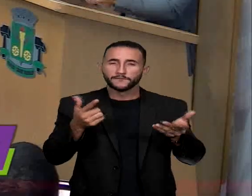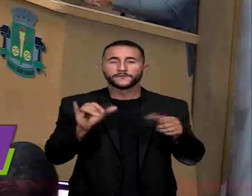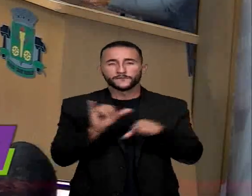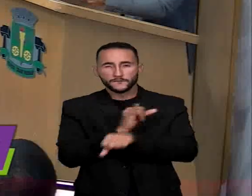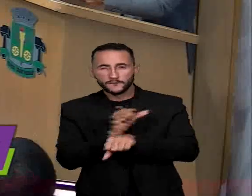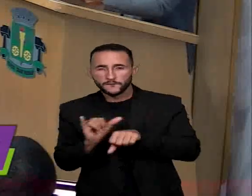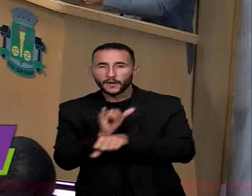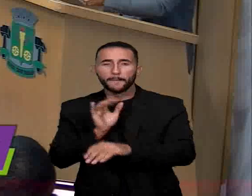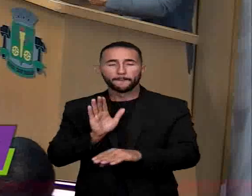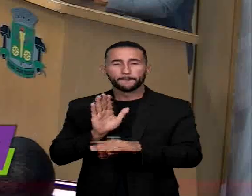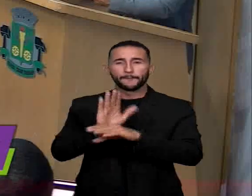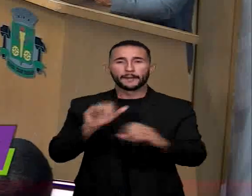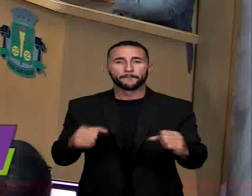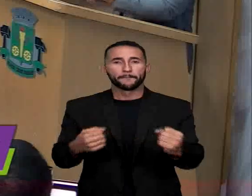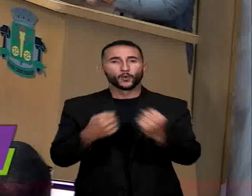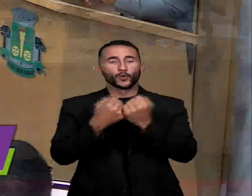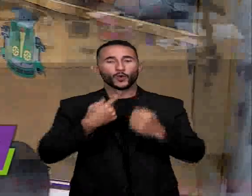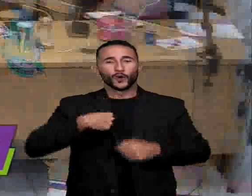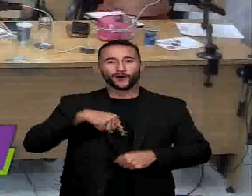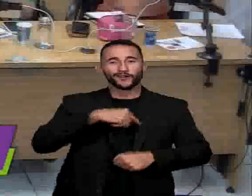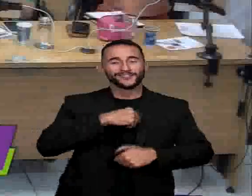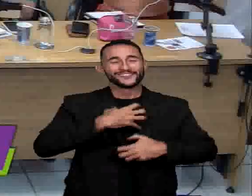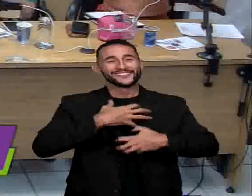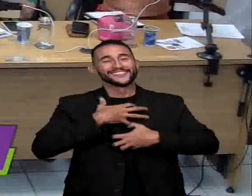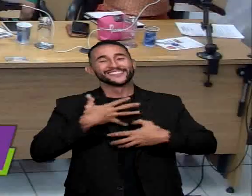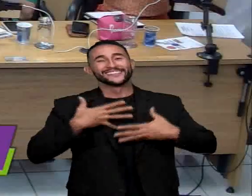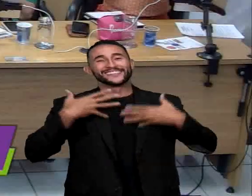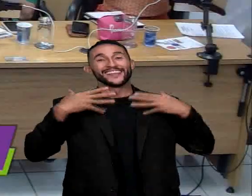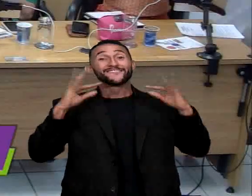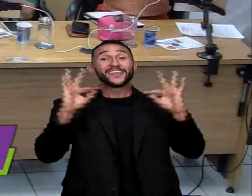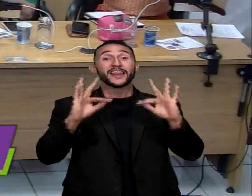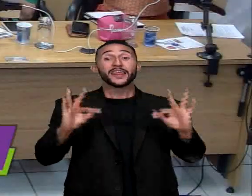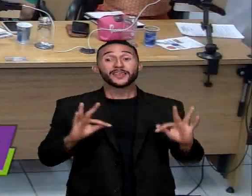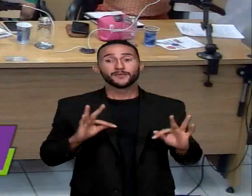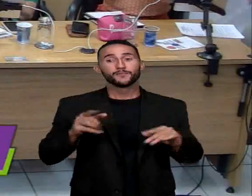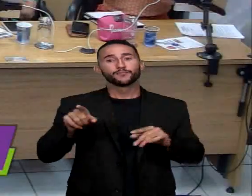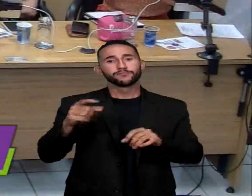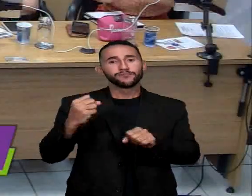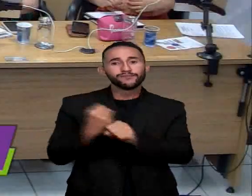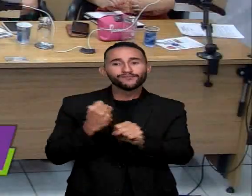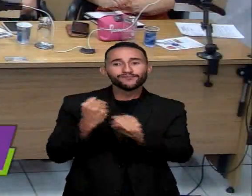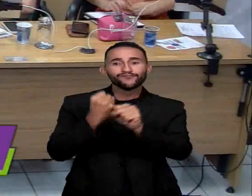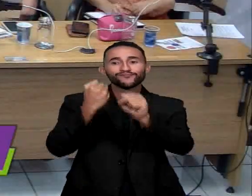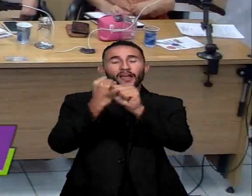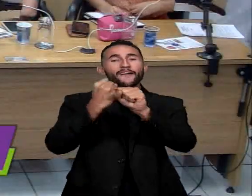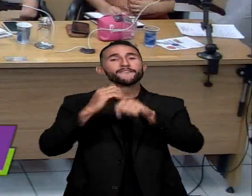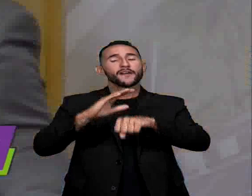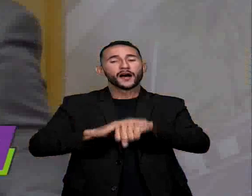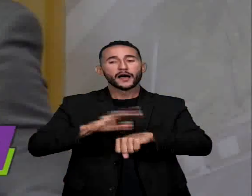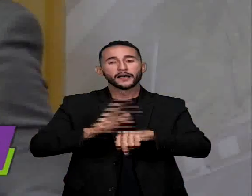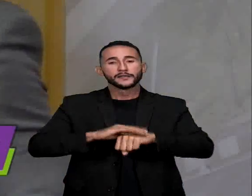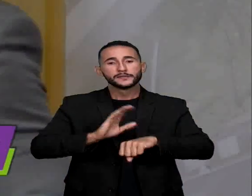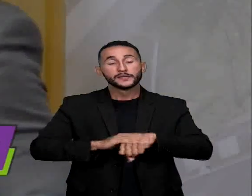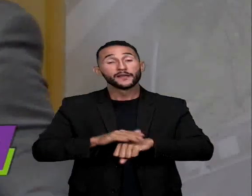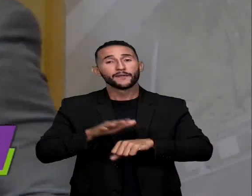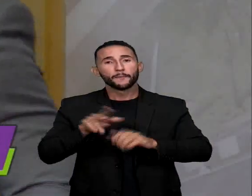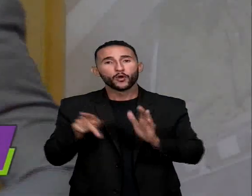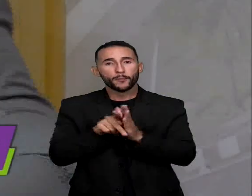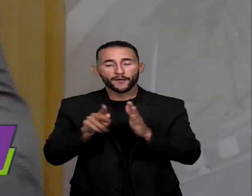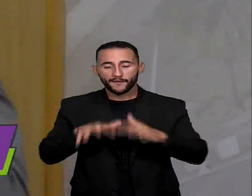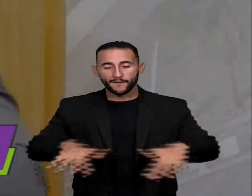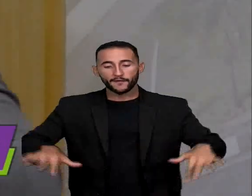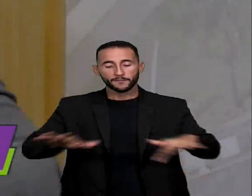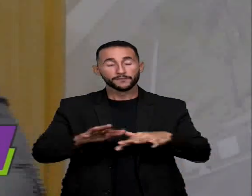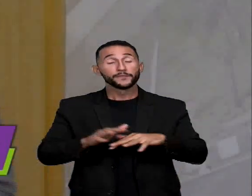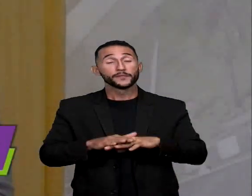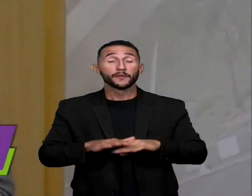com essa essa construção que tá sendo feita para aquela região e eu eu